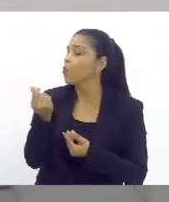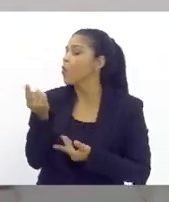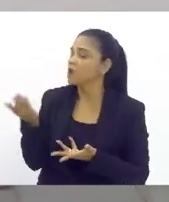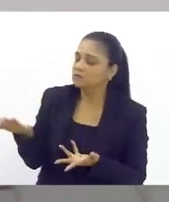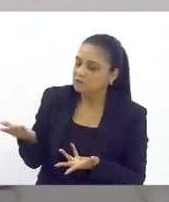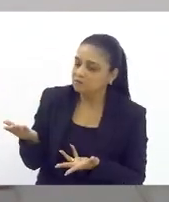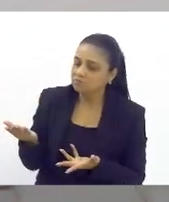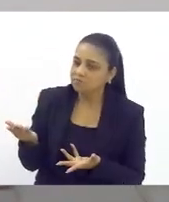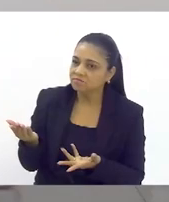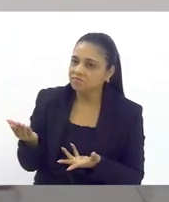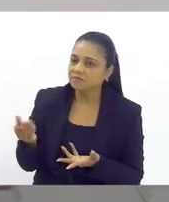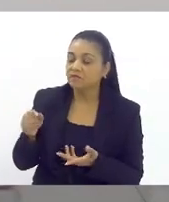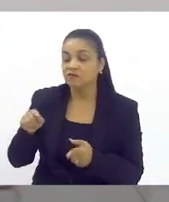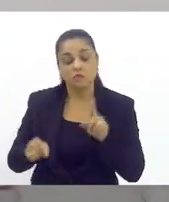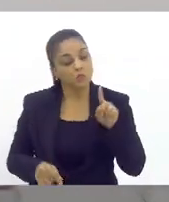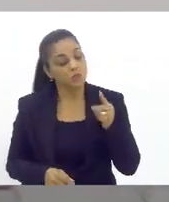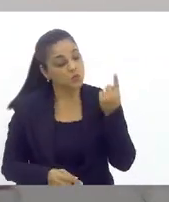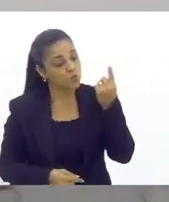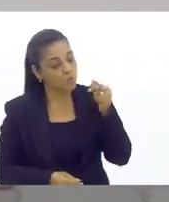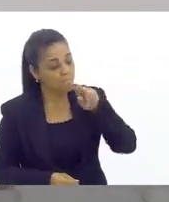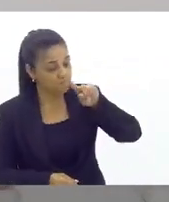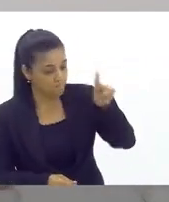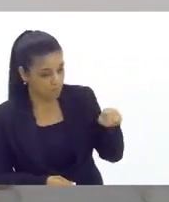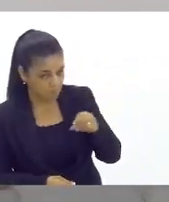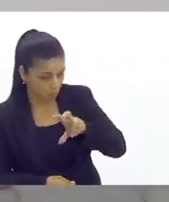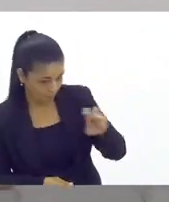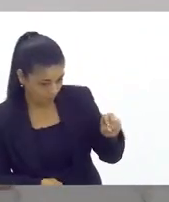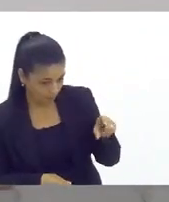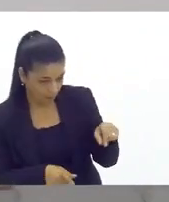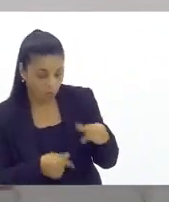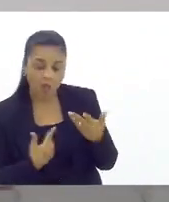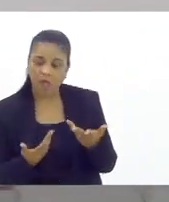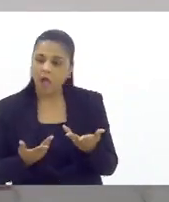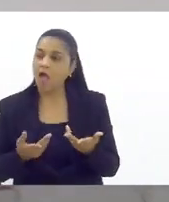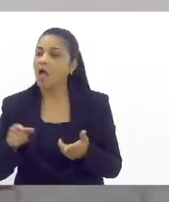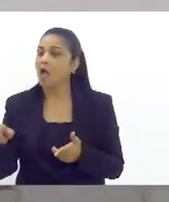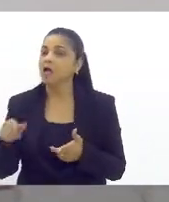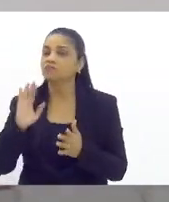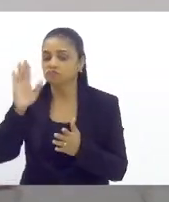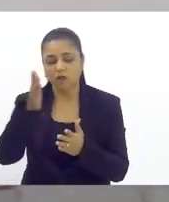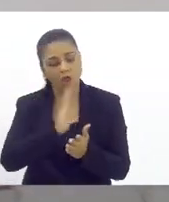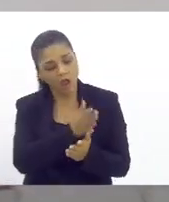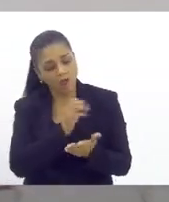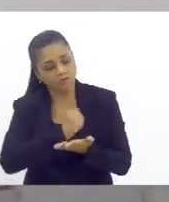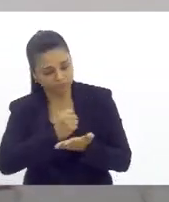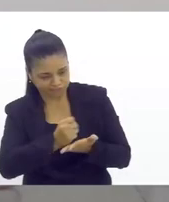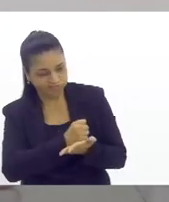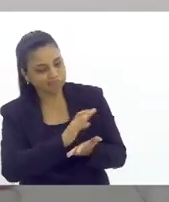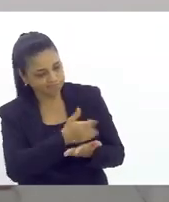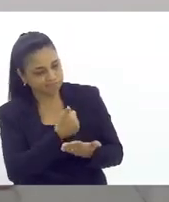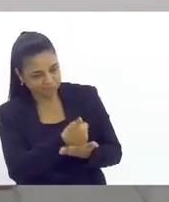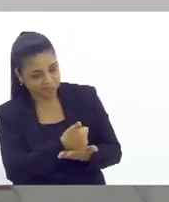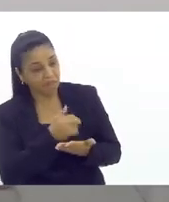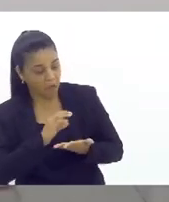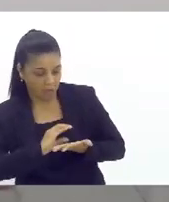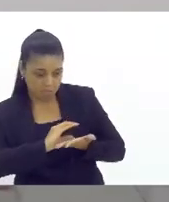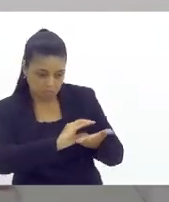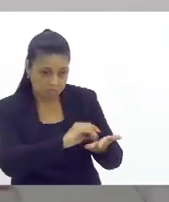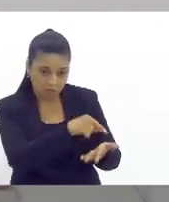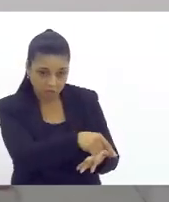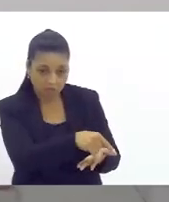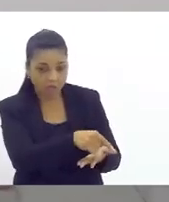oferece um milhão e meio ao preço médio Então tudo bem Tá previamente contratado Claro você vai receber